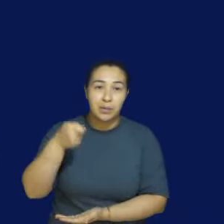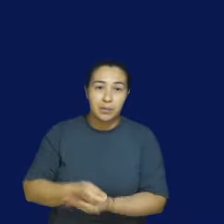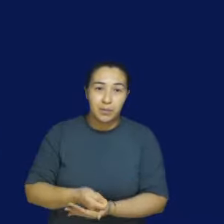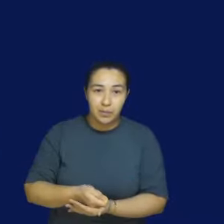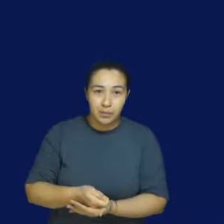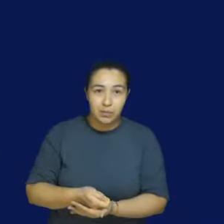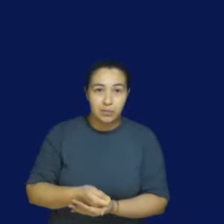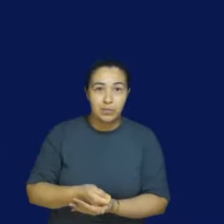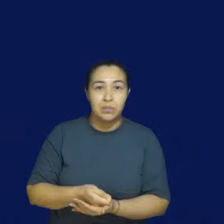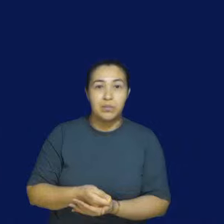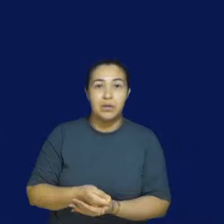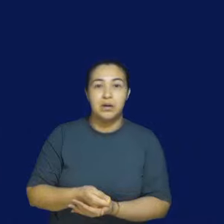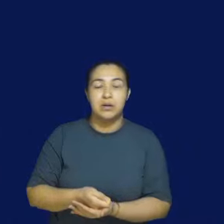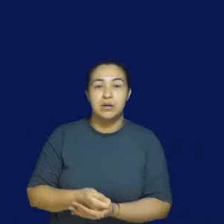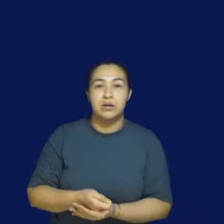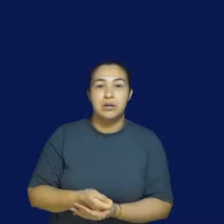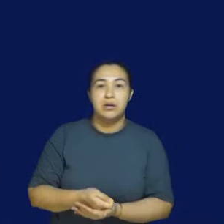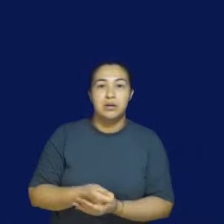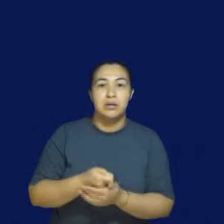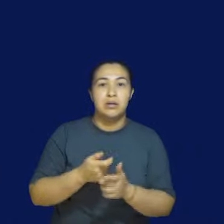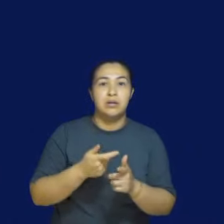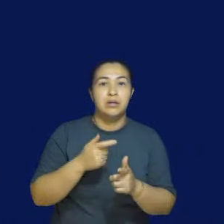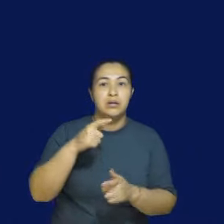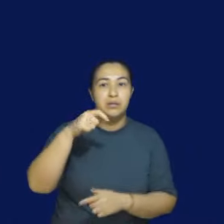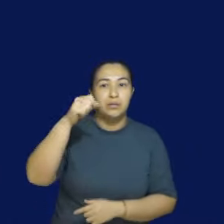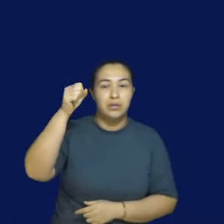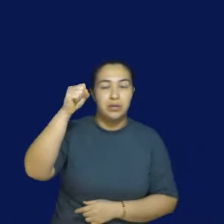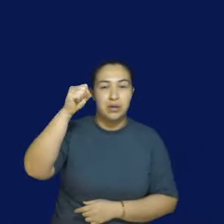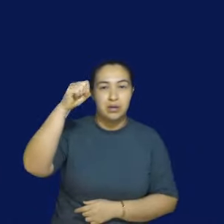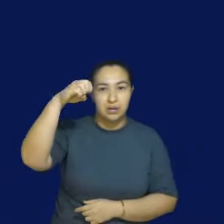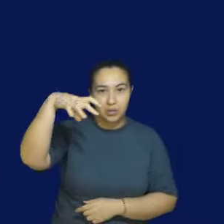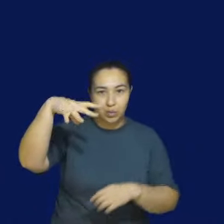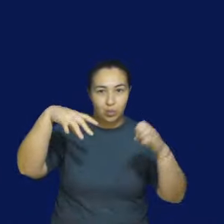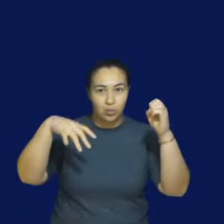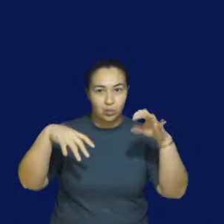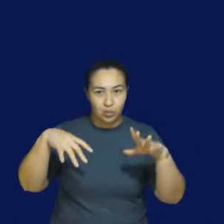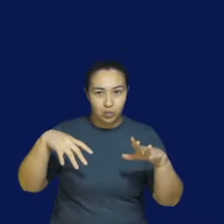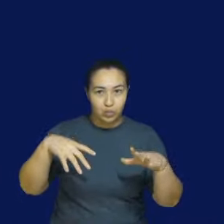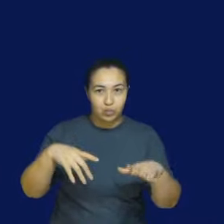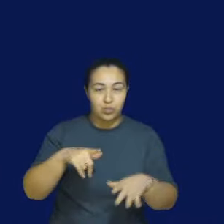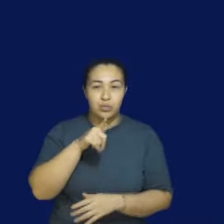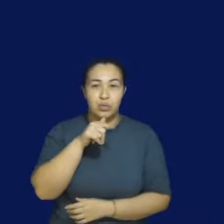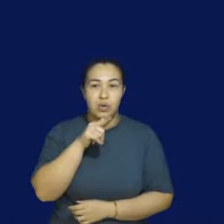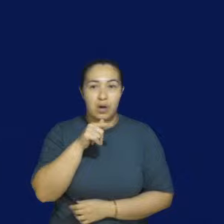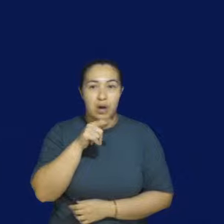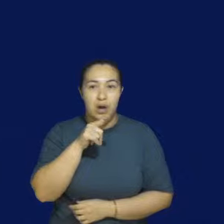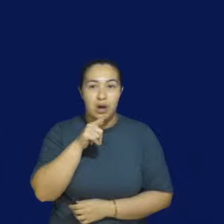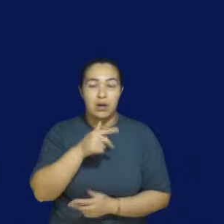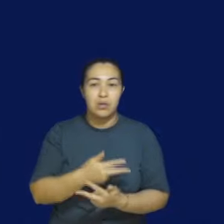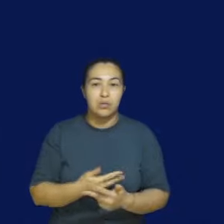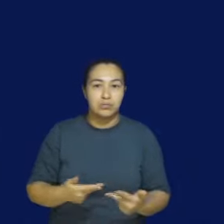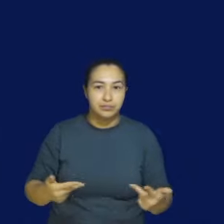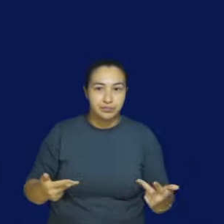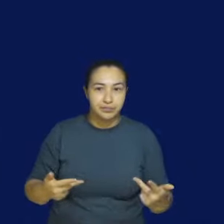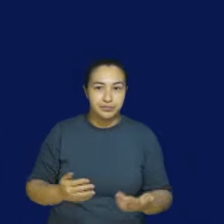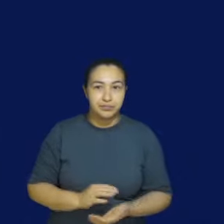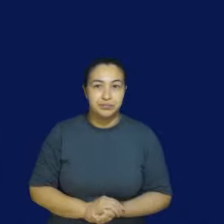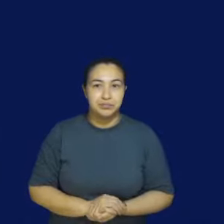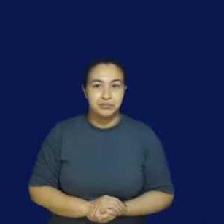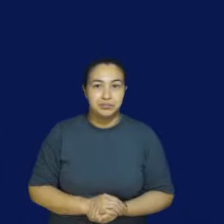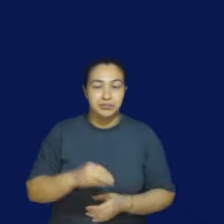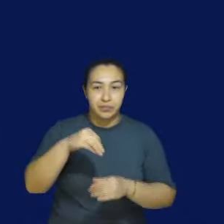de concessionárias públicas de luz, água, telefonia e gás pelos guichês da Caixa de Atendimento Presencial existente no interior de